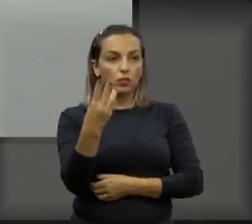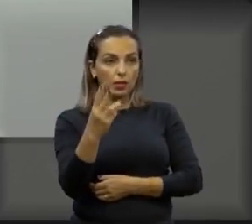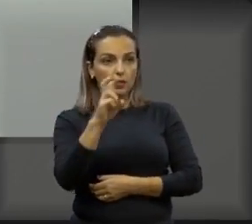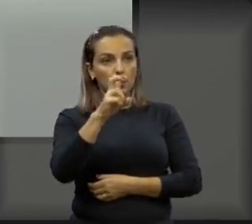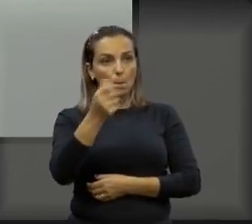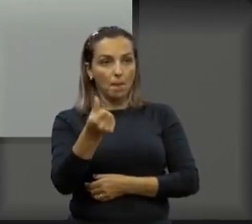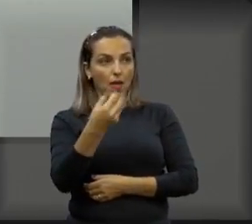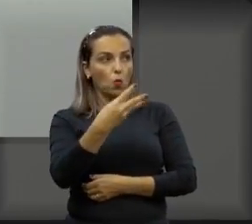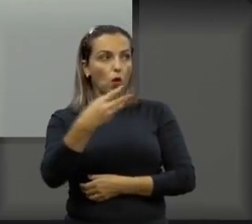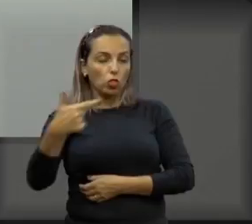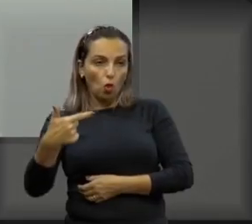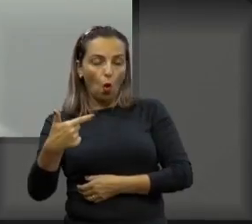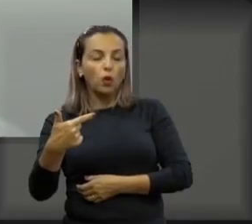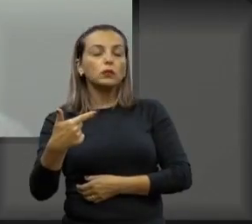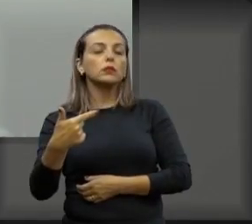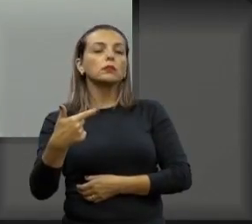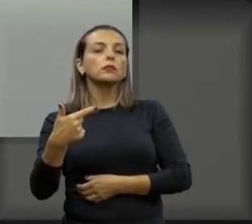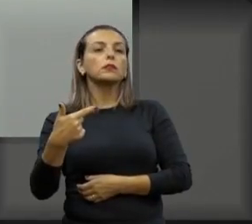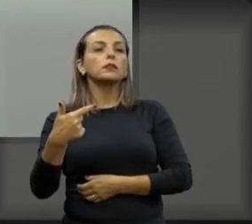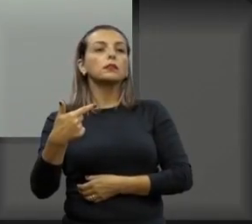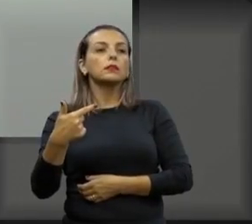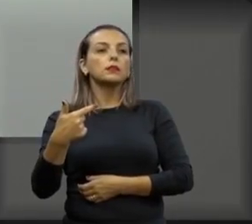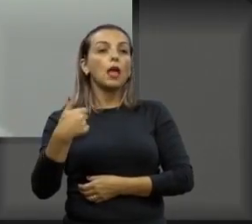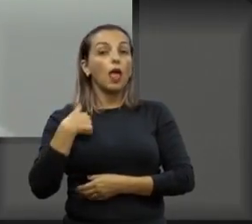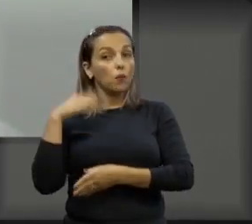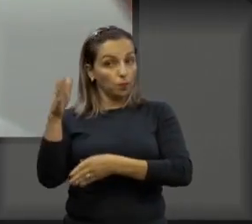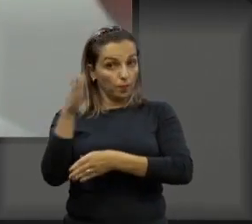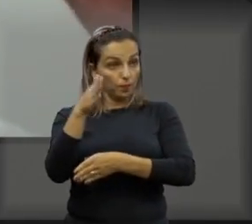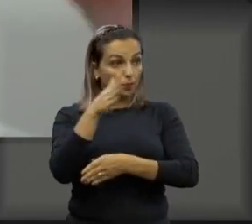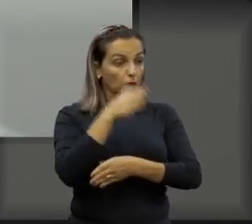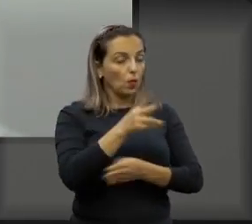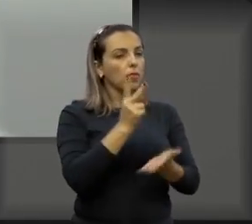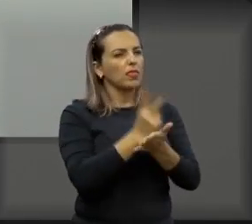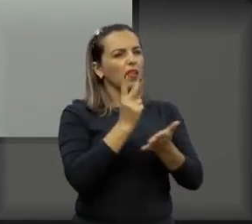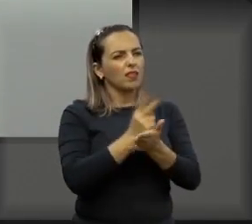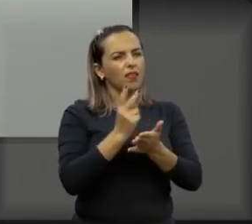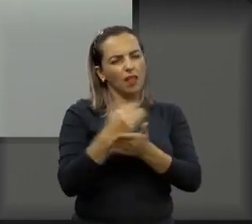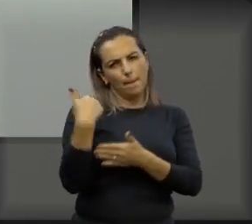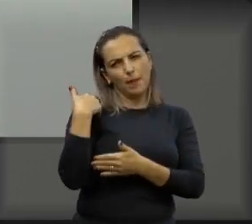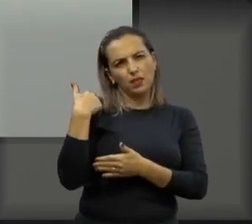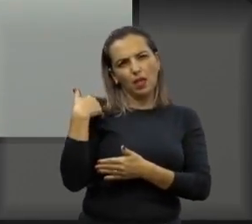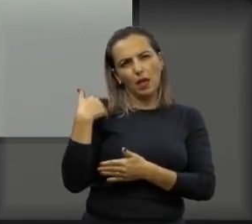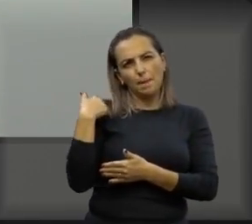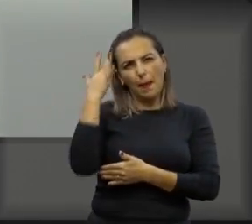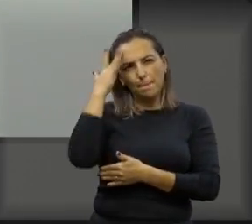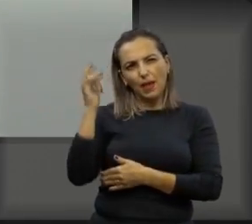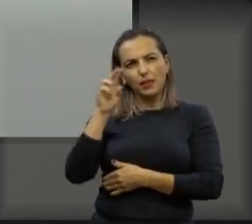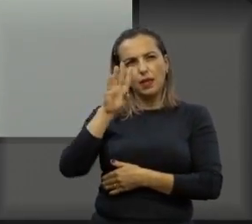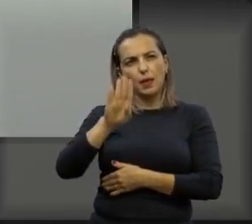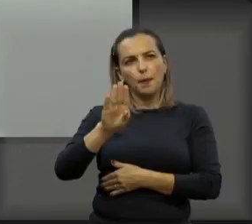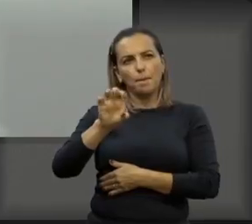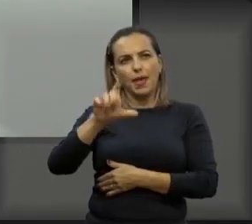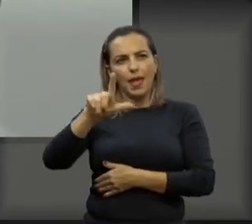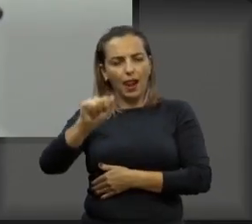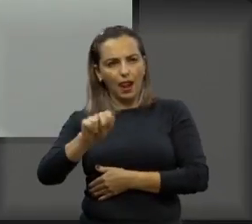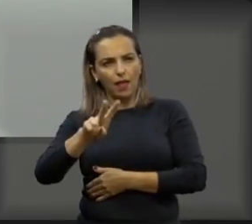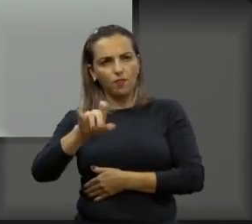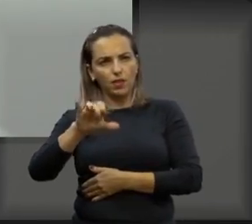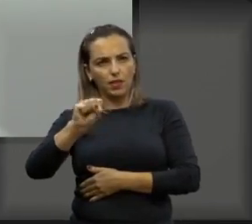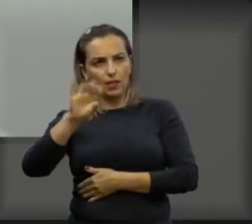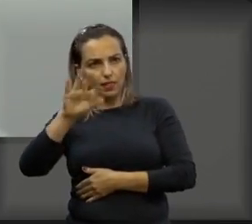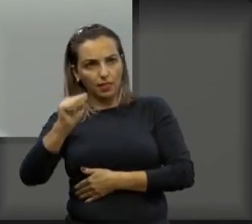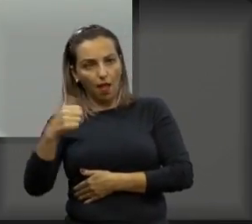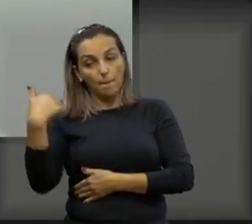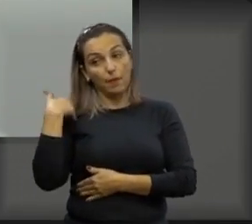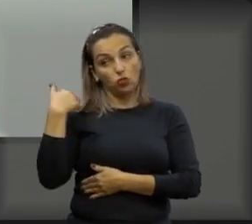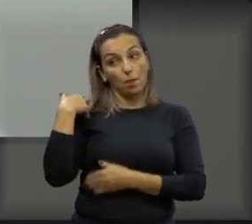135642. Dentro do possível, nós vamos em todo lugar. Aliás, me chamaram para ir lá no Bela Vista amanhã, não sei se eu consigo ir no assentamento, que disse que a coisa está